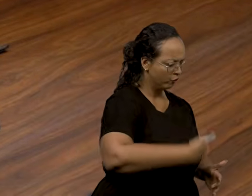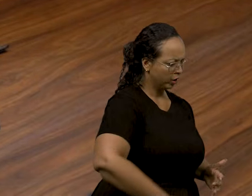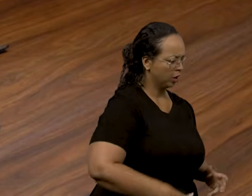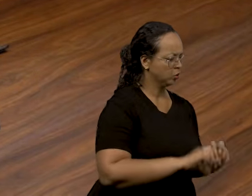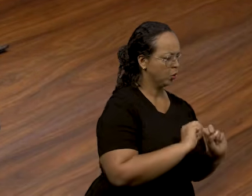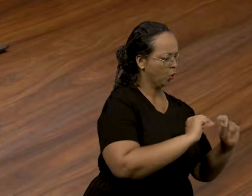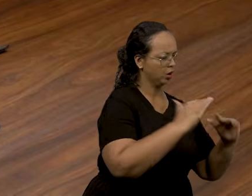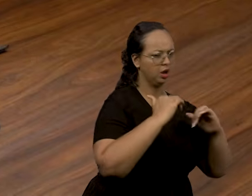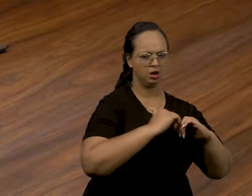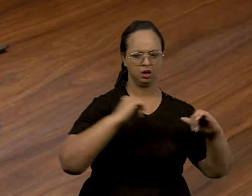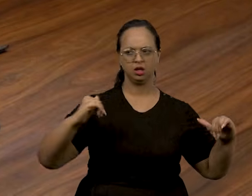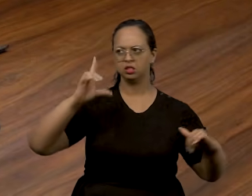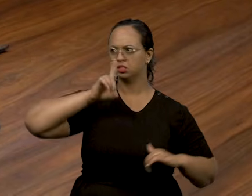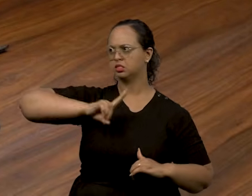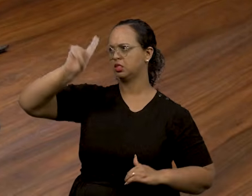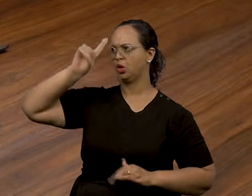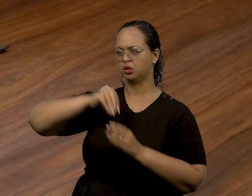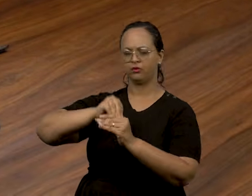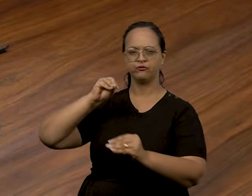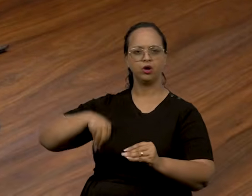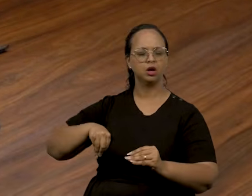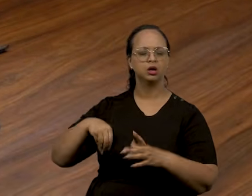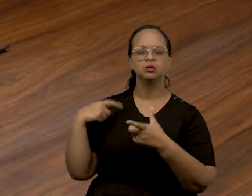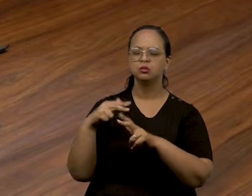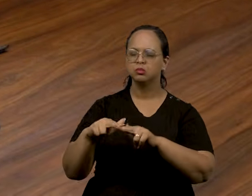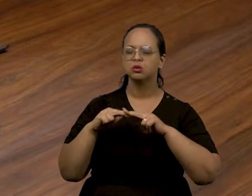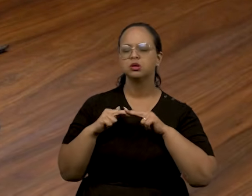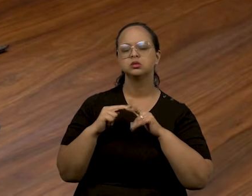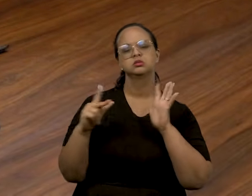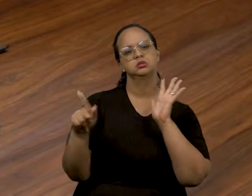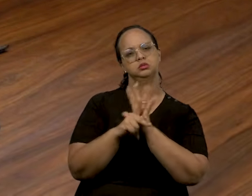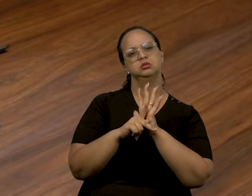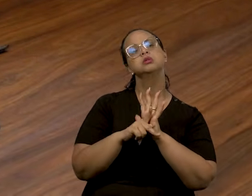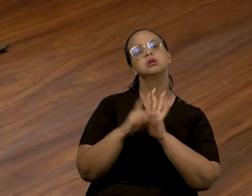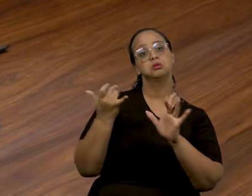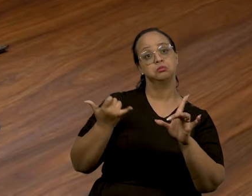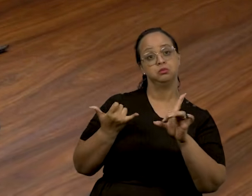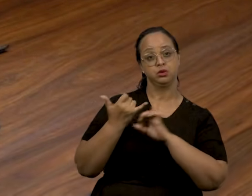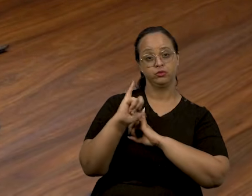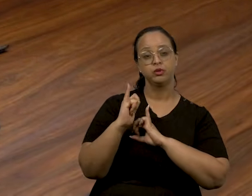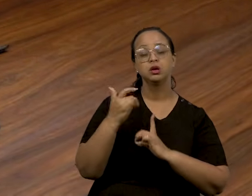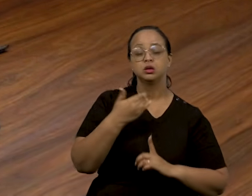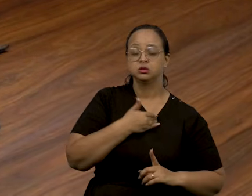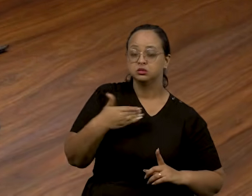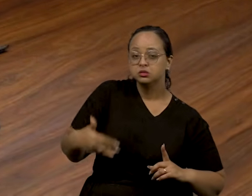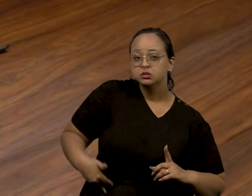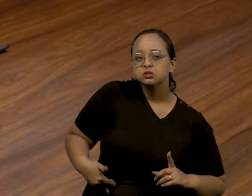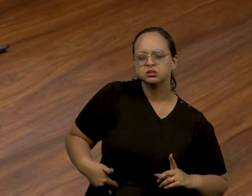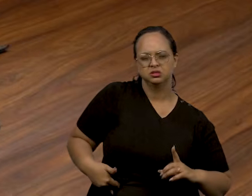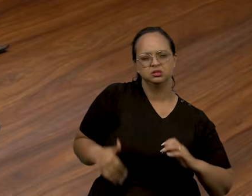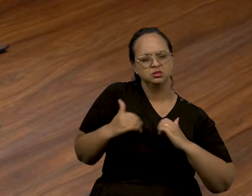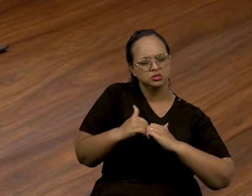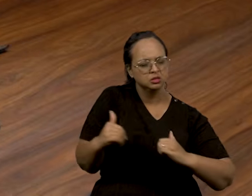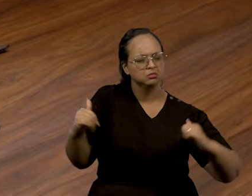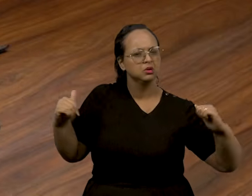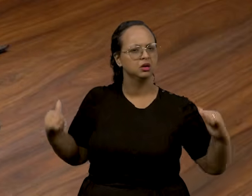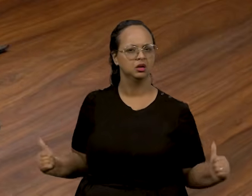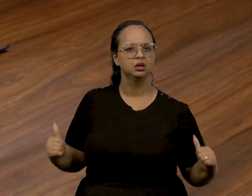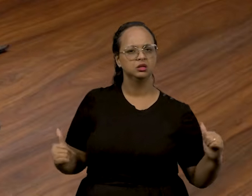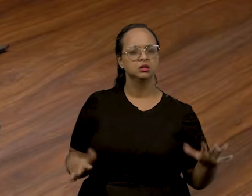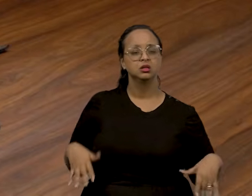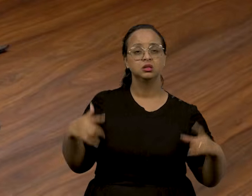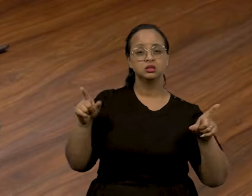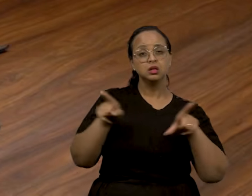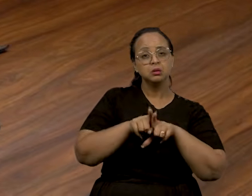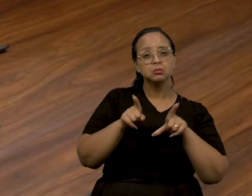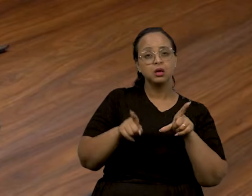fica bem claro que o Senhor estabelece realmente algo profético, espiritual, né, para a vida do homem, e é a preocupação do homem, né,